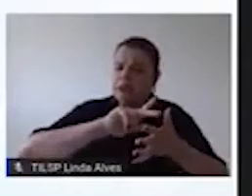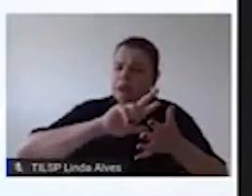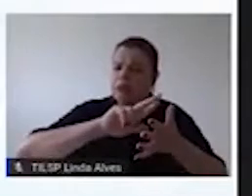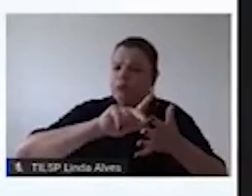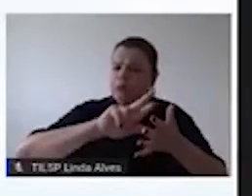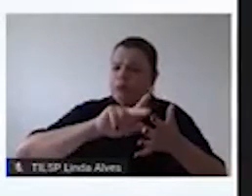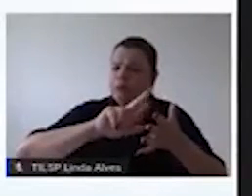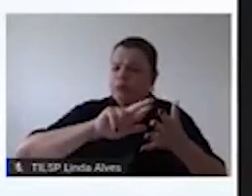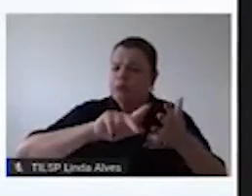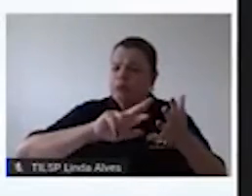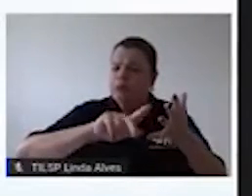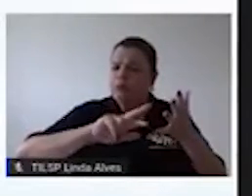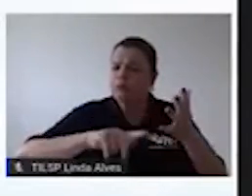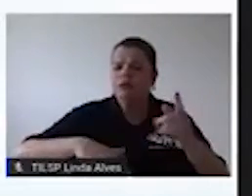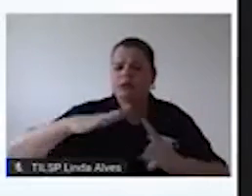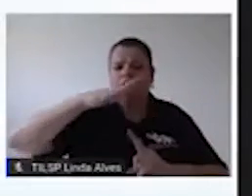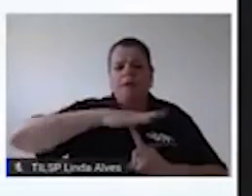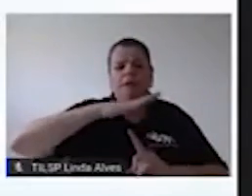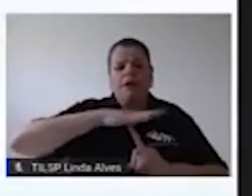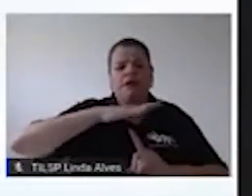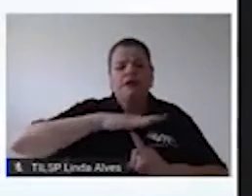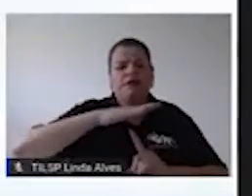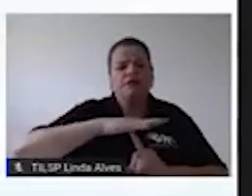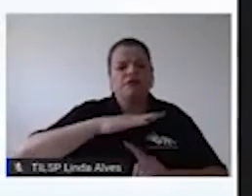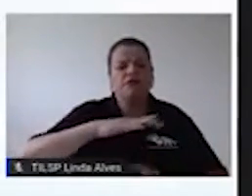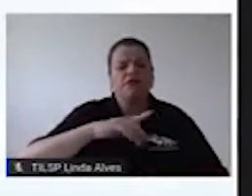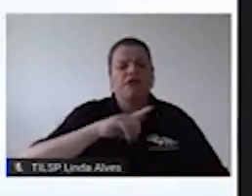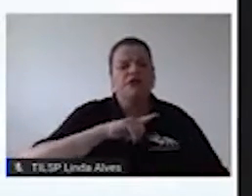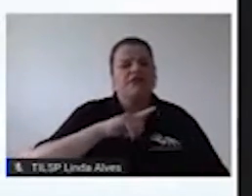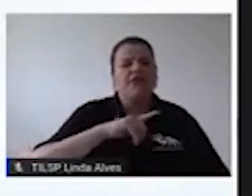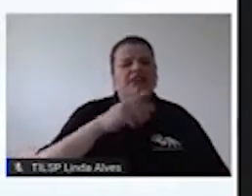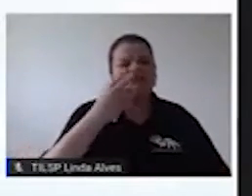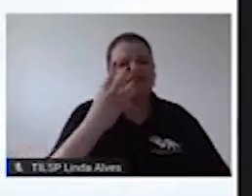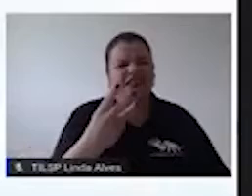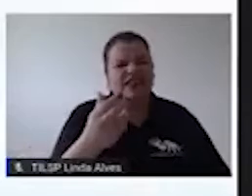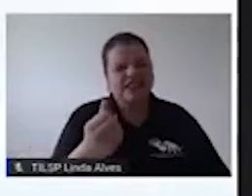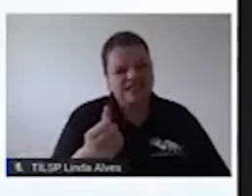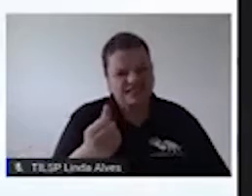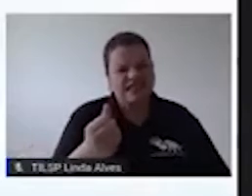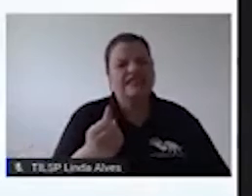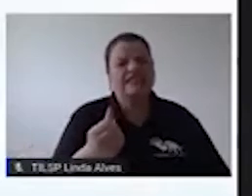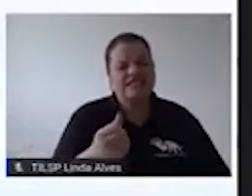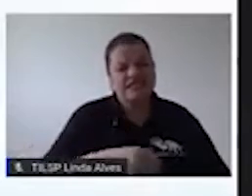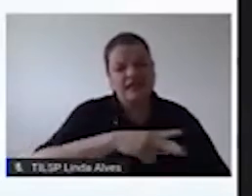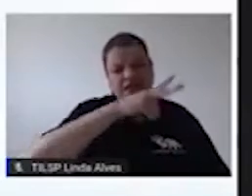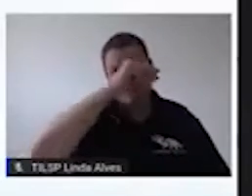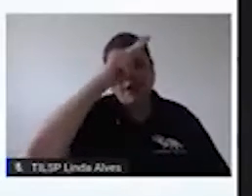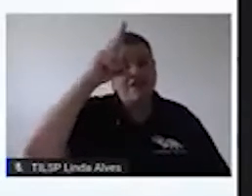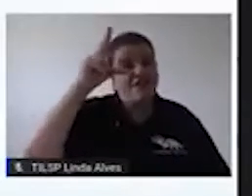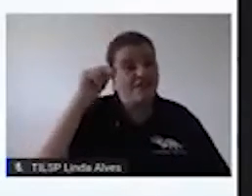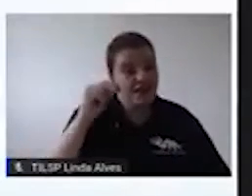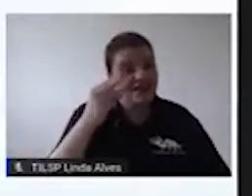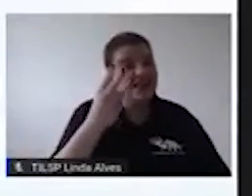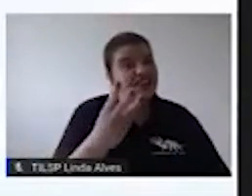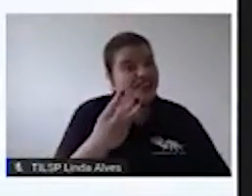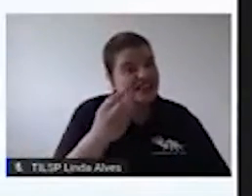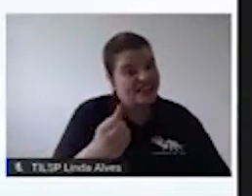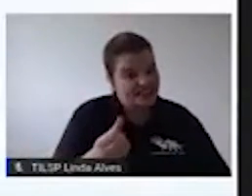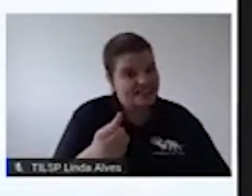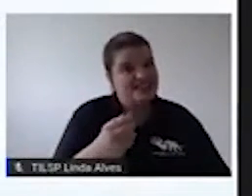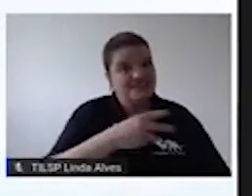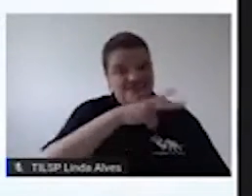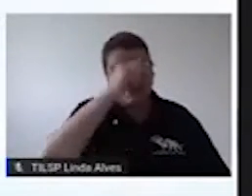né? Paraná vão ter aí 36 Prefeita. prefeitas, né? Então,